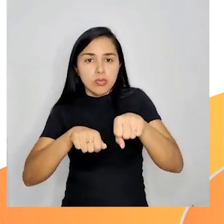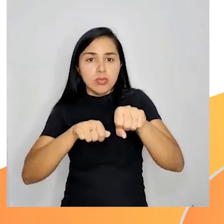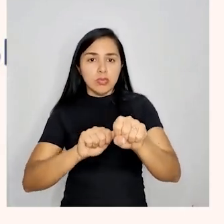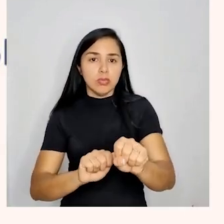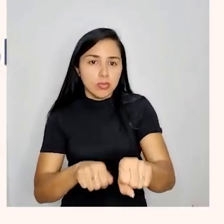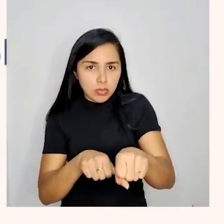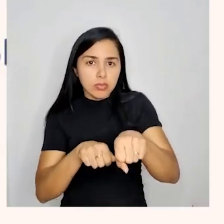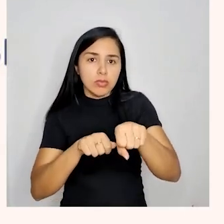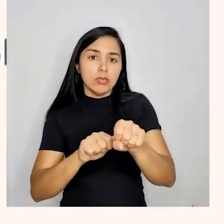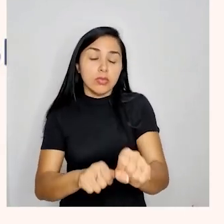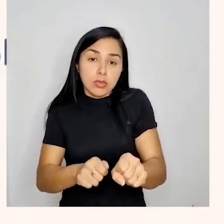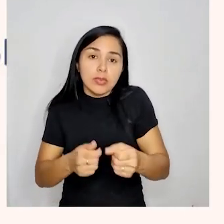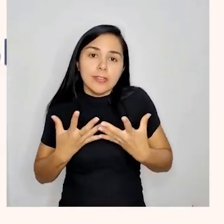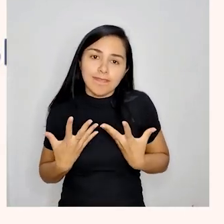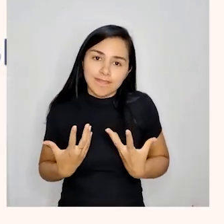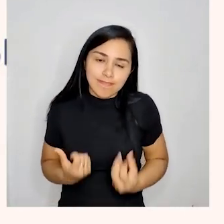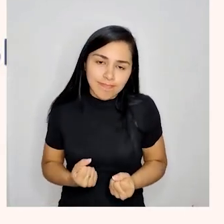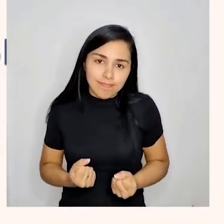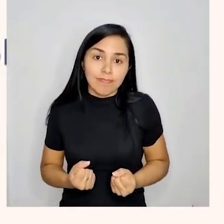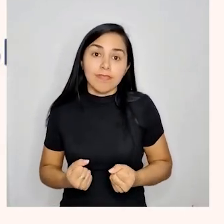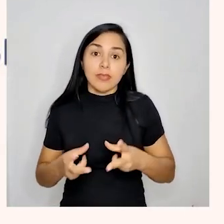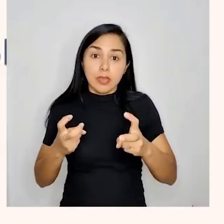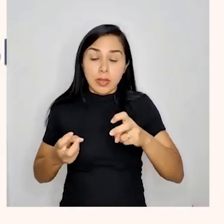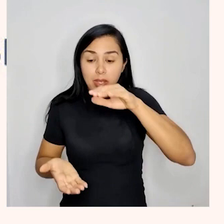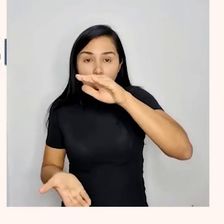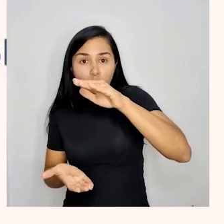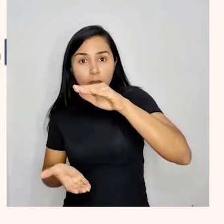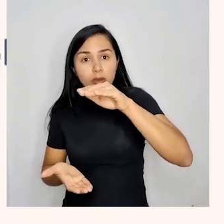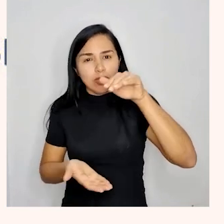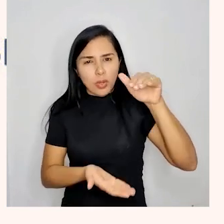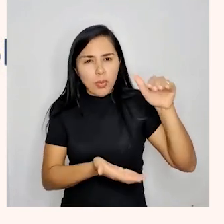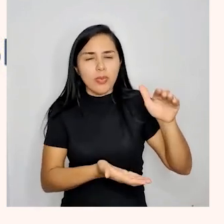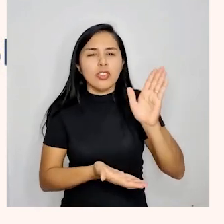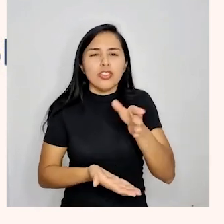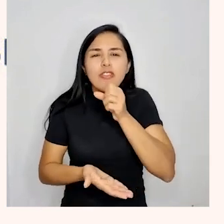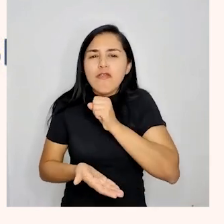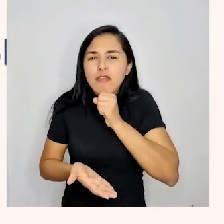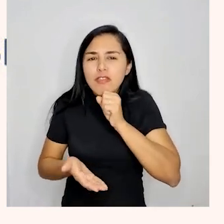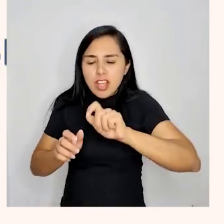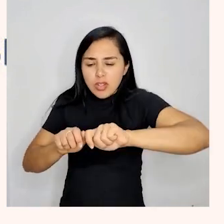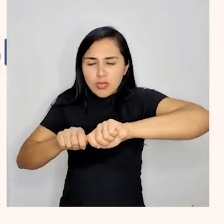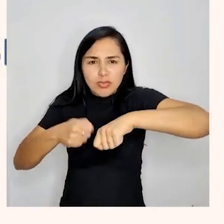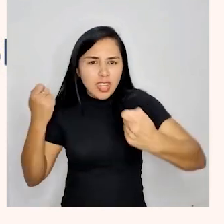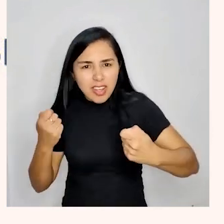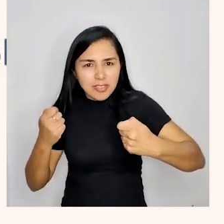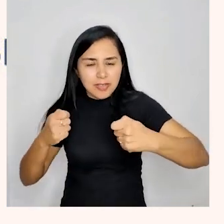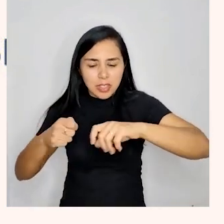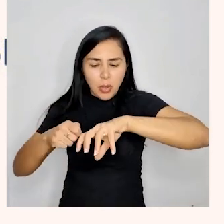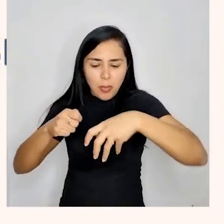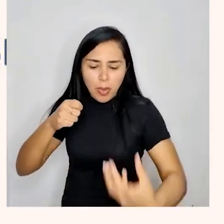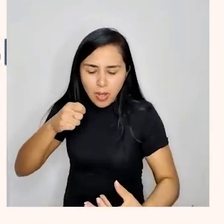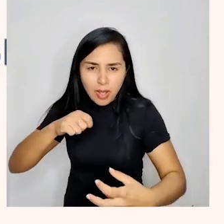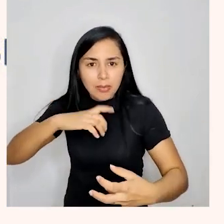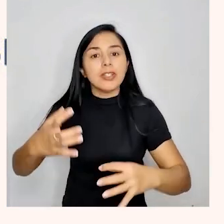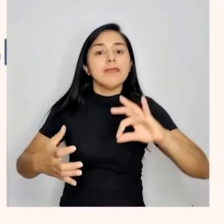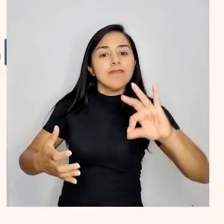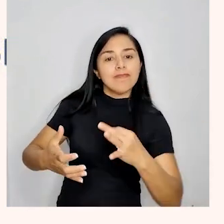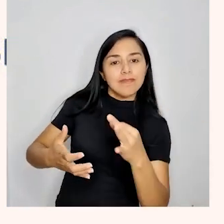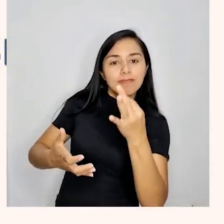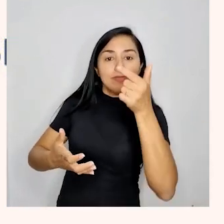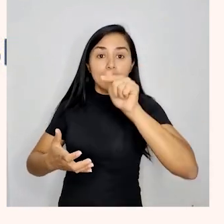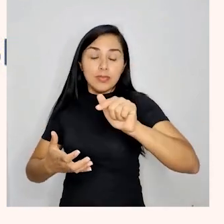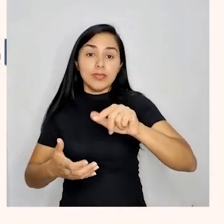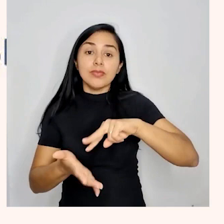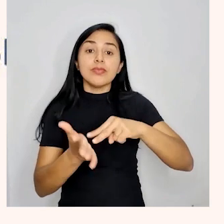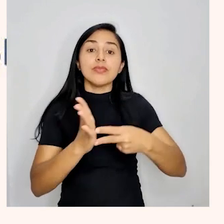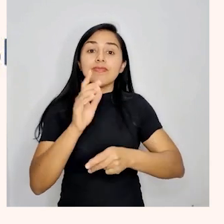entender que esse trabalho é um trabalho de anos, é um trabalho de tempos. Tanto é que